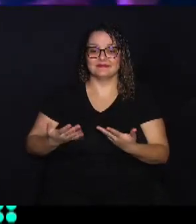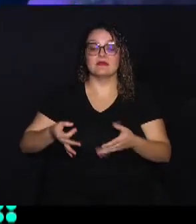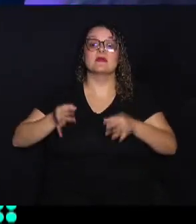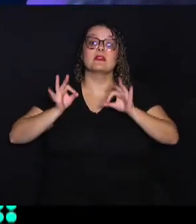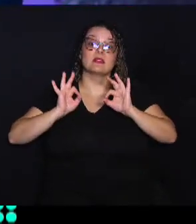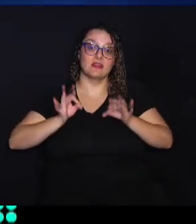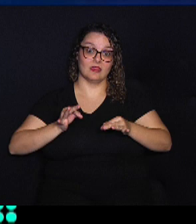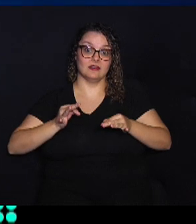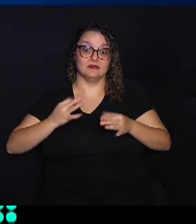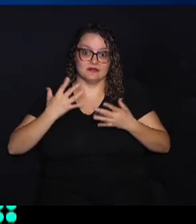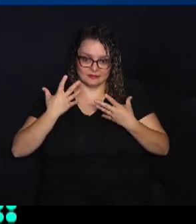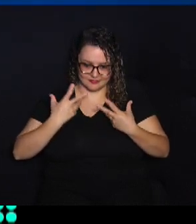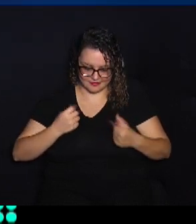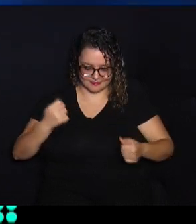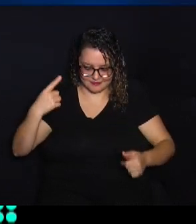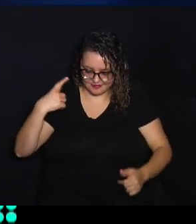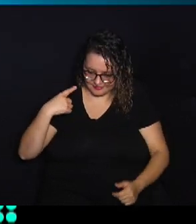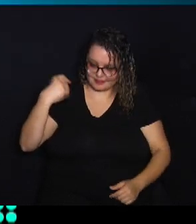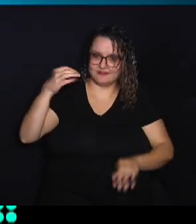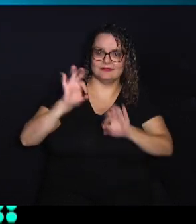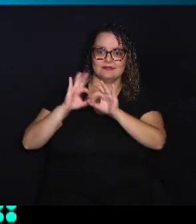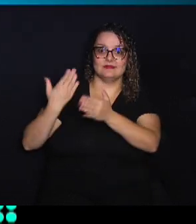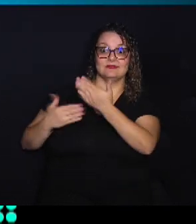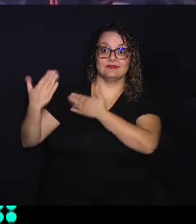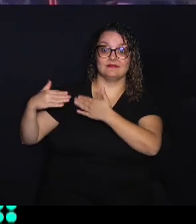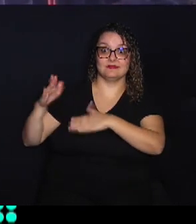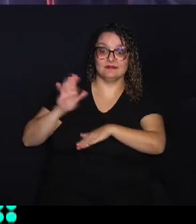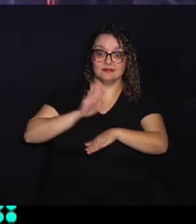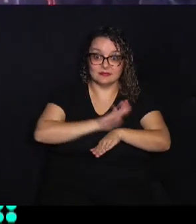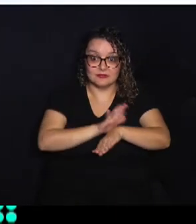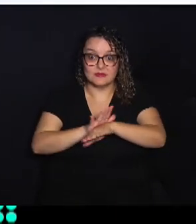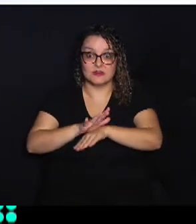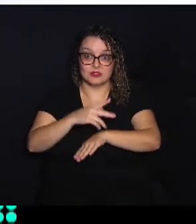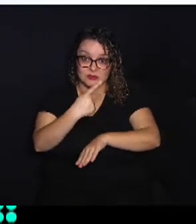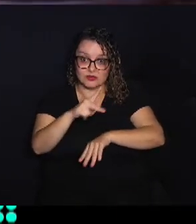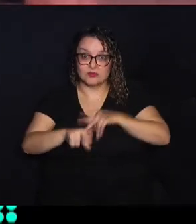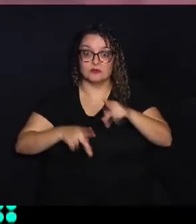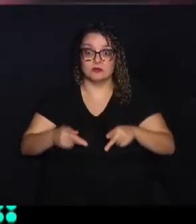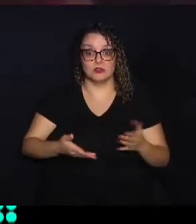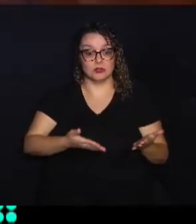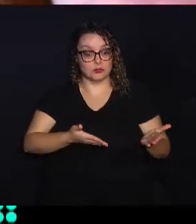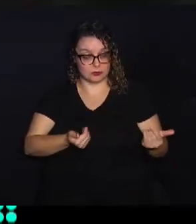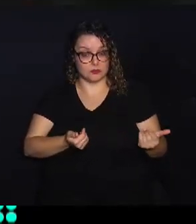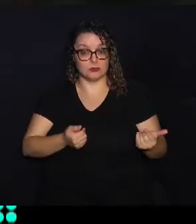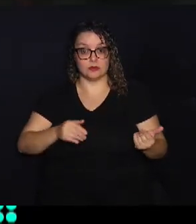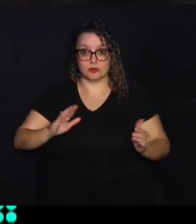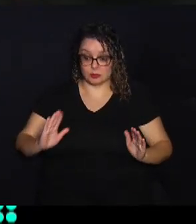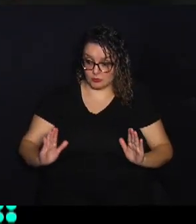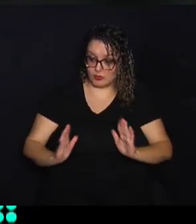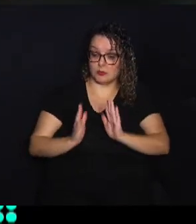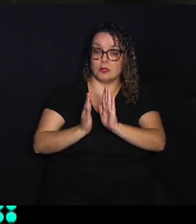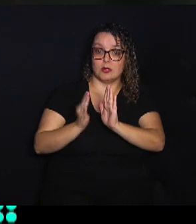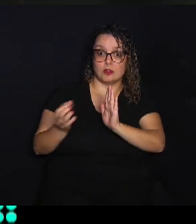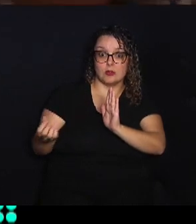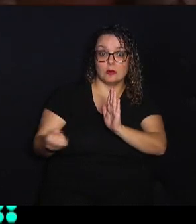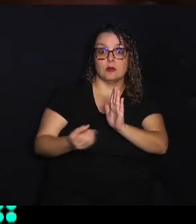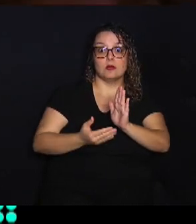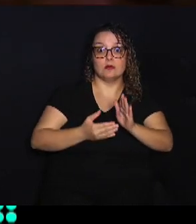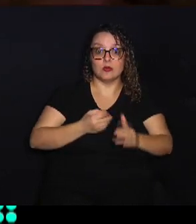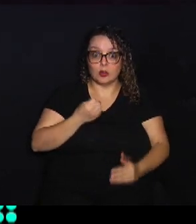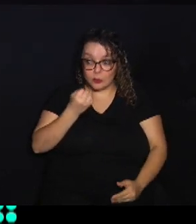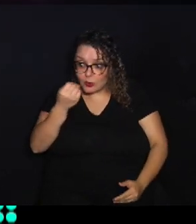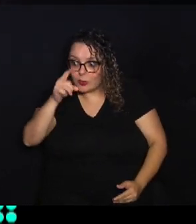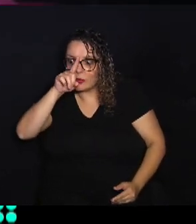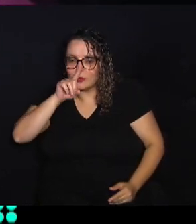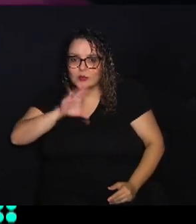que recebeu um chamado de seus ancestrais para ajudar o seu povo, a jovem decide encarar uma nova jornada pelos